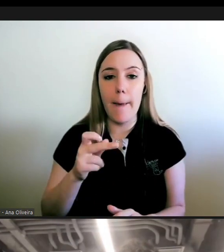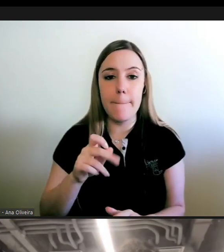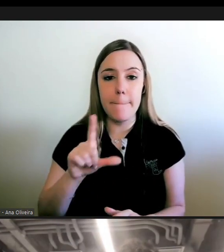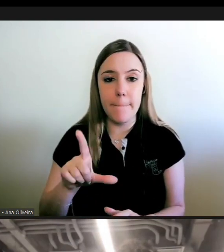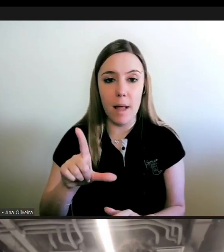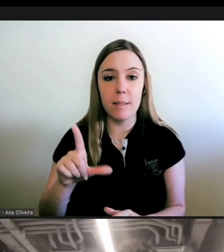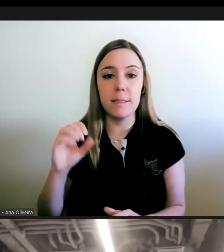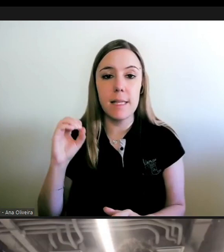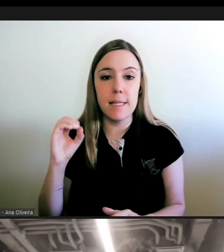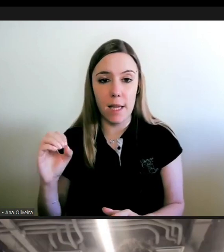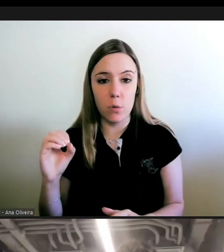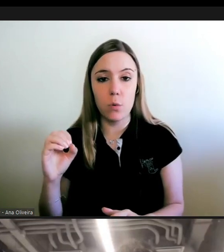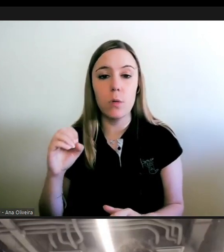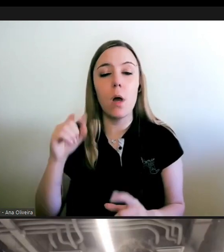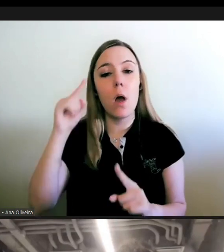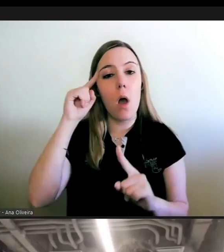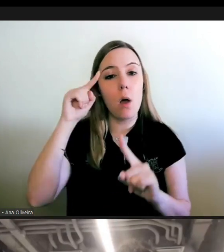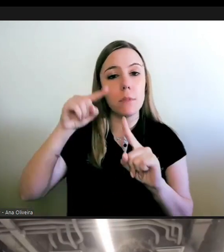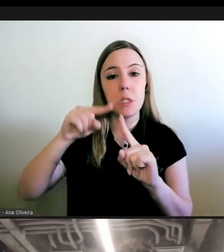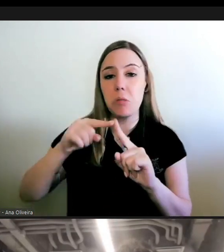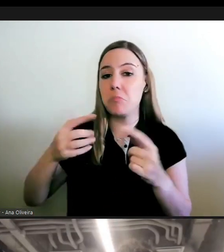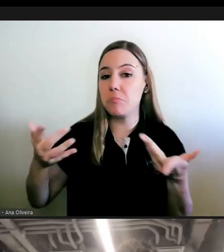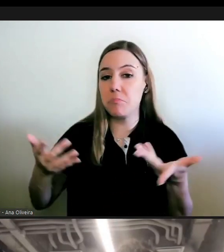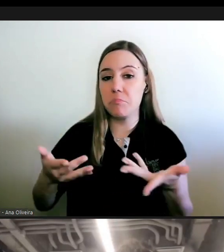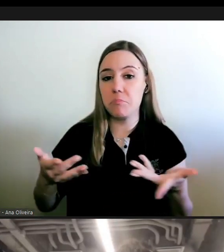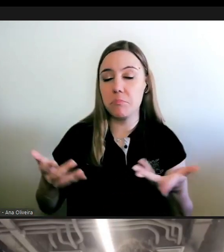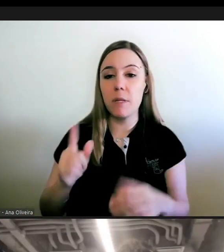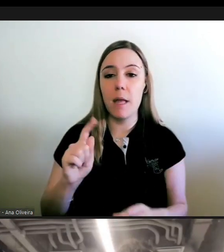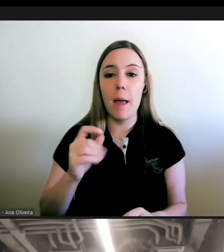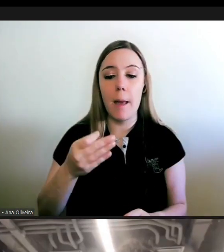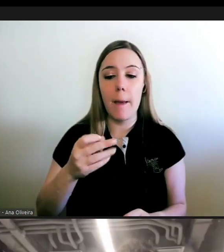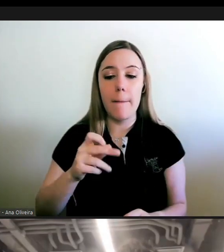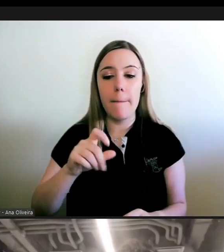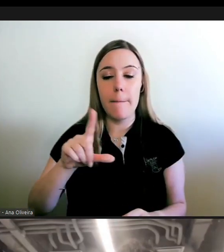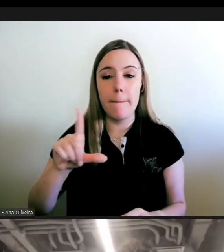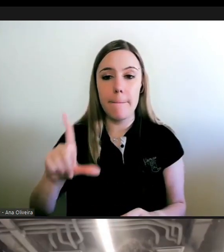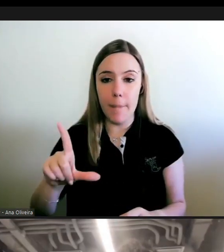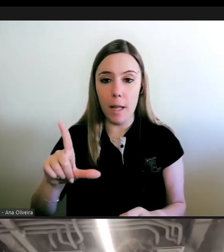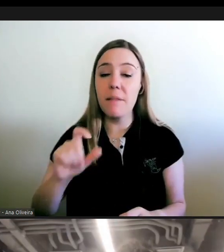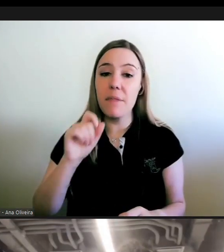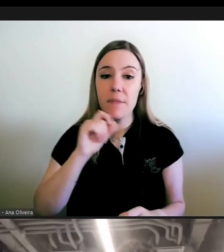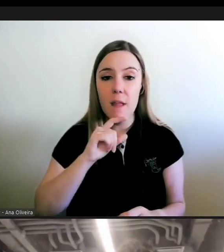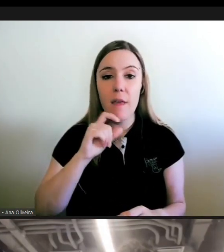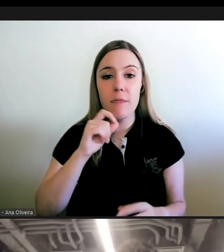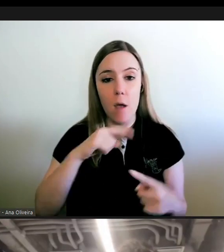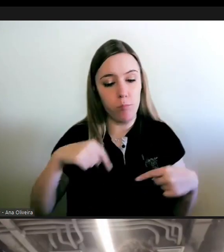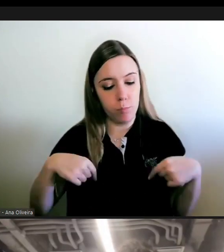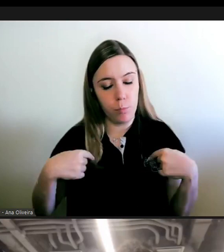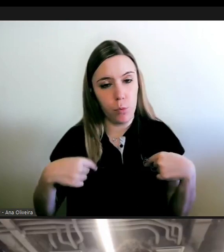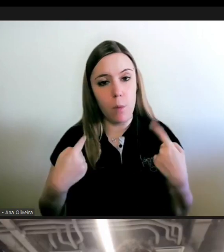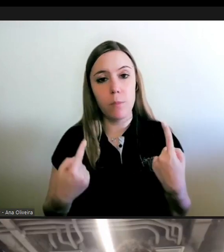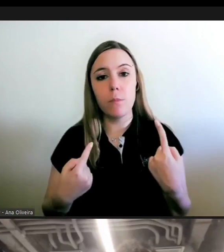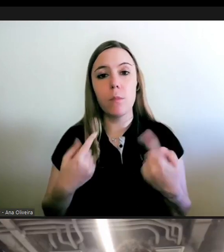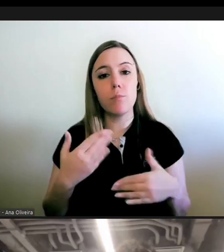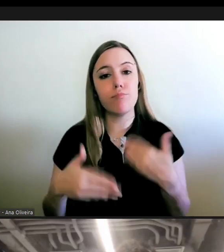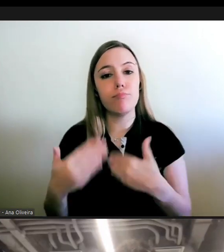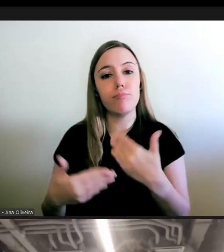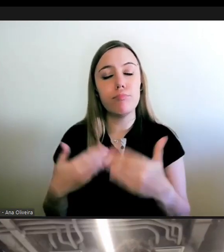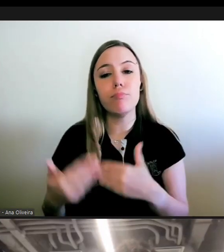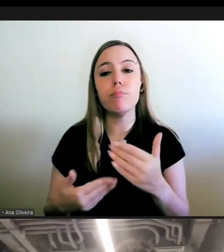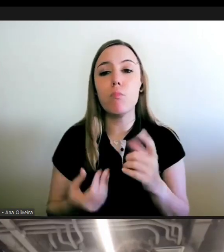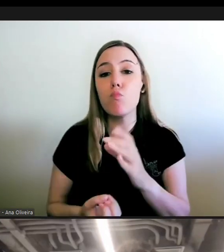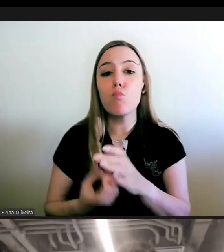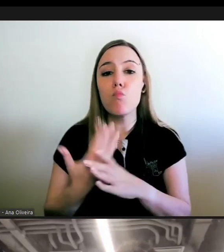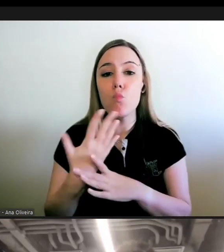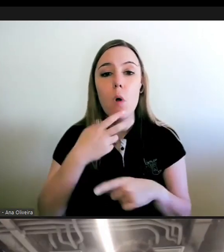que tem como objetivo que a EPAL seja autossuficiente em termos de produção energética